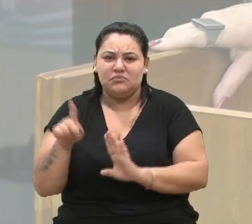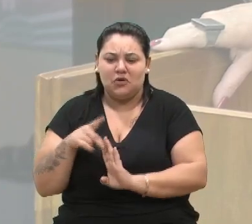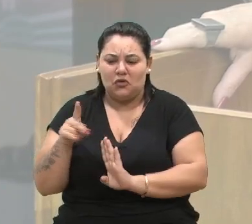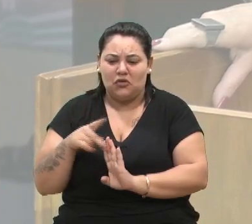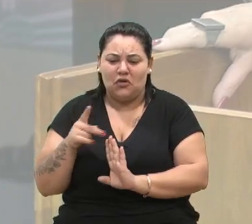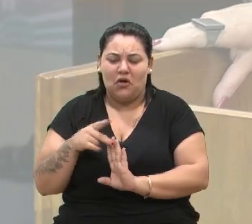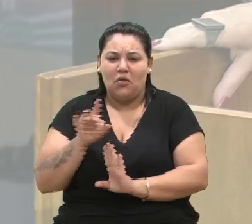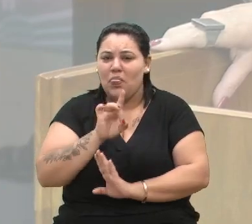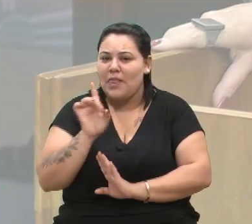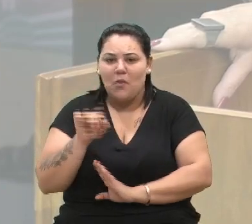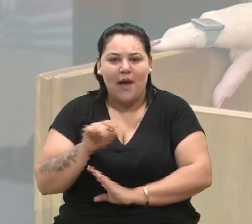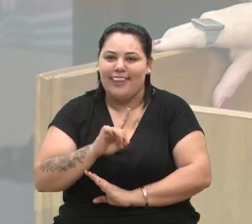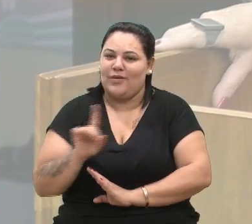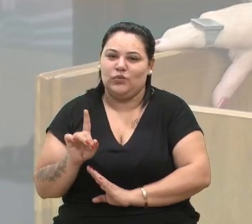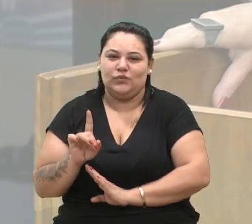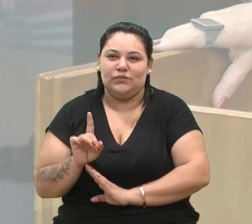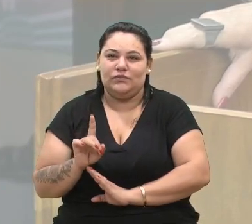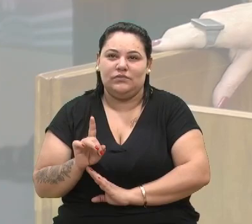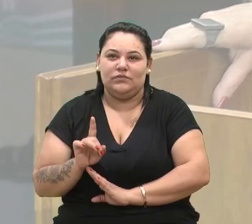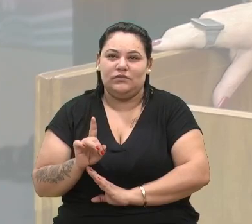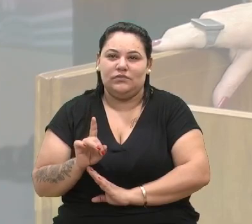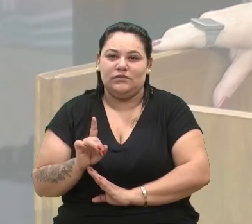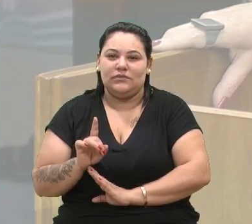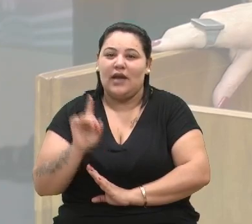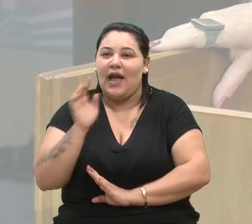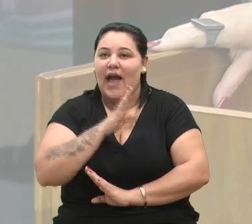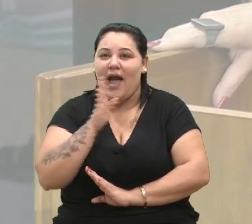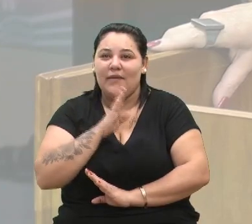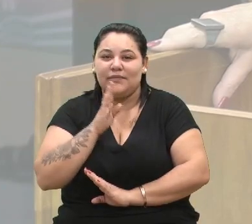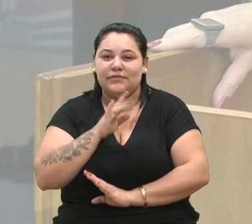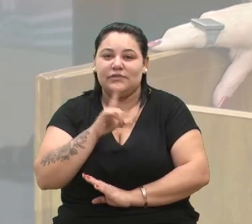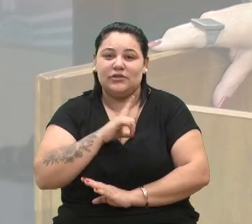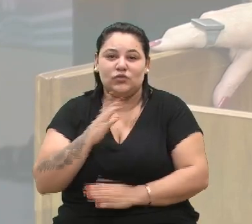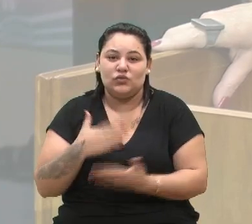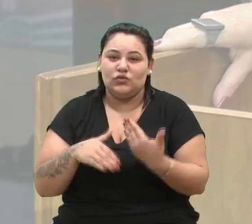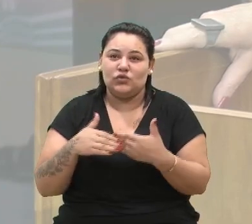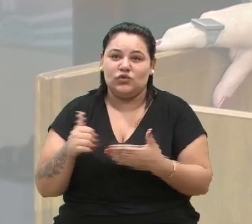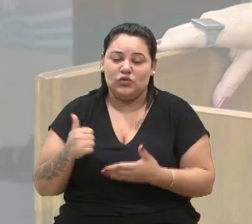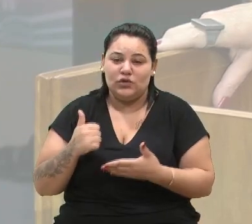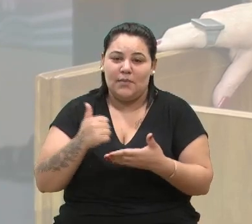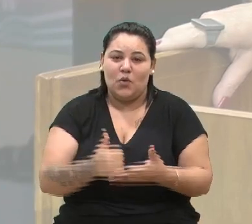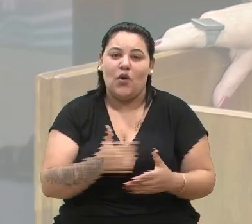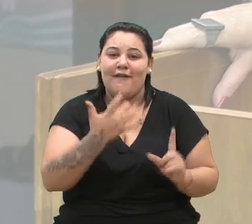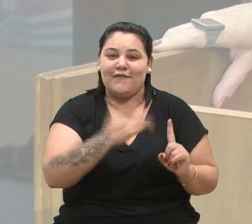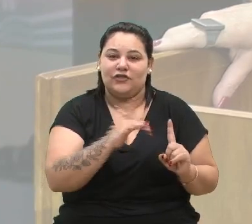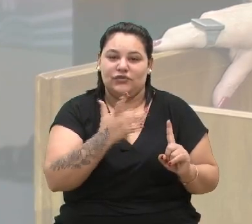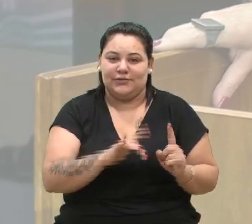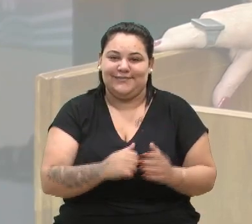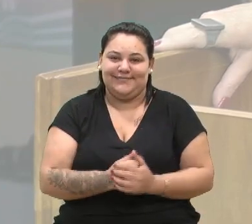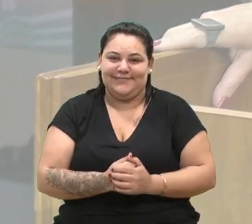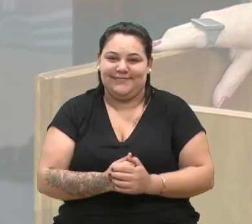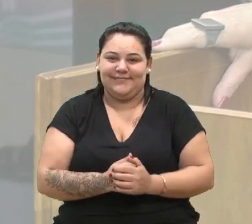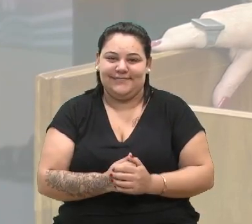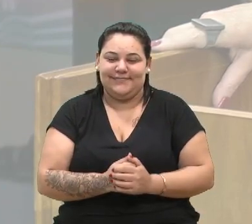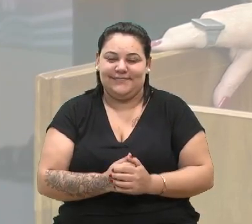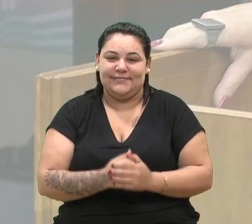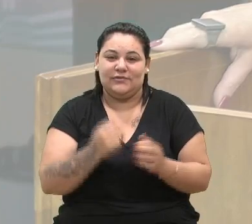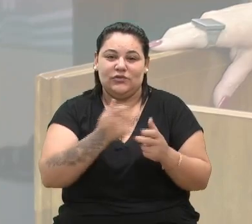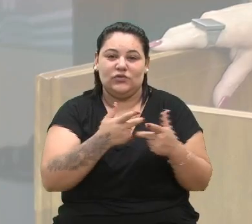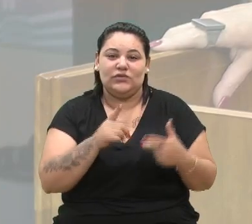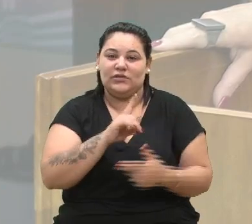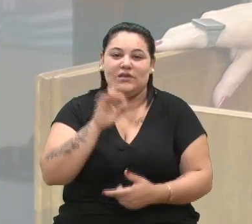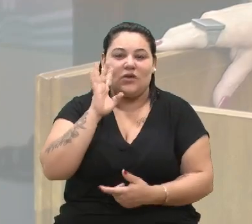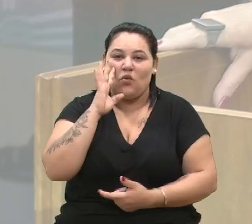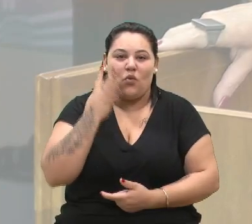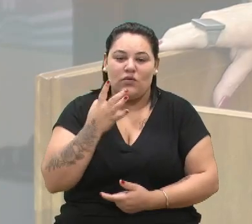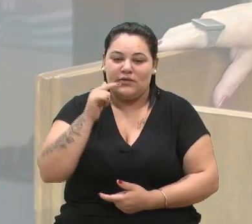não é não e imediatamente deu todo o apoio à vítima, coisa que não acontece aqui